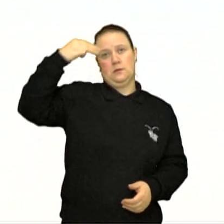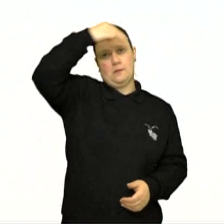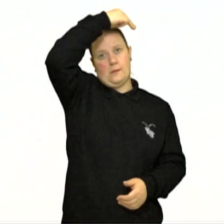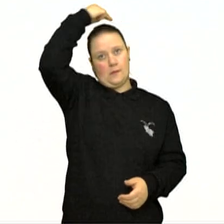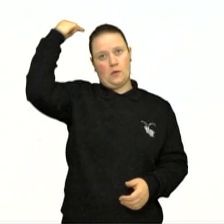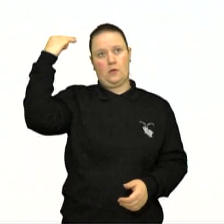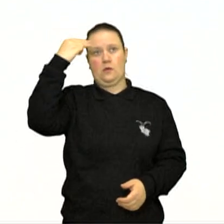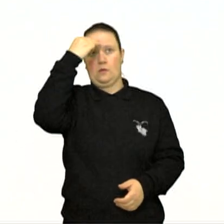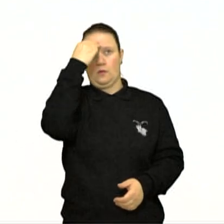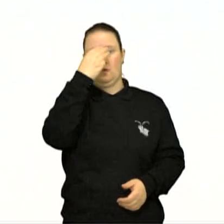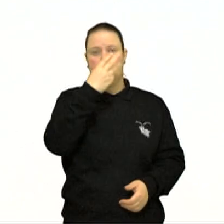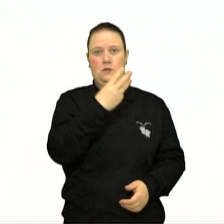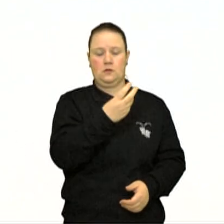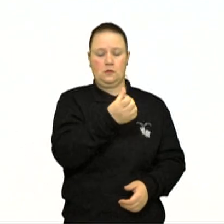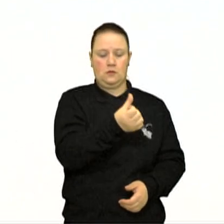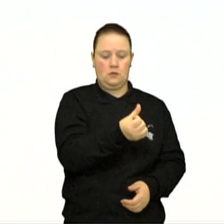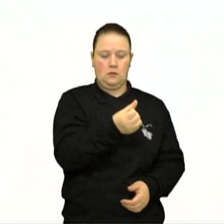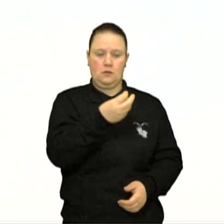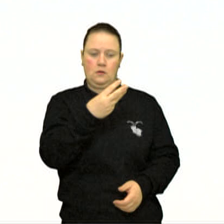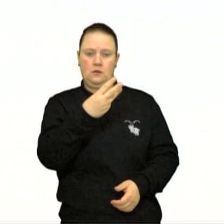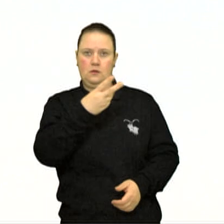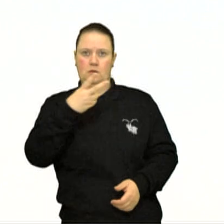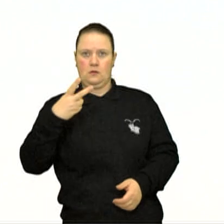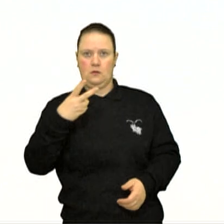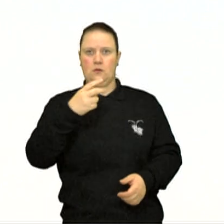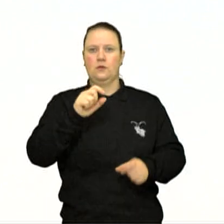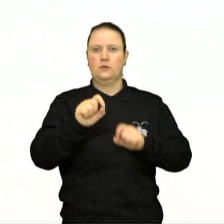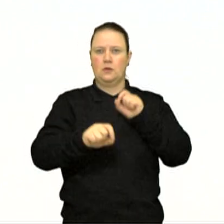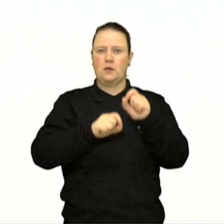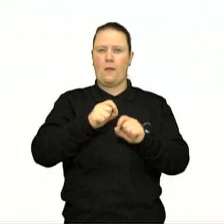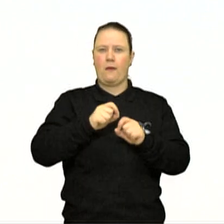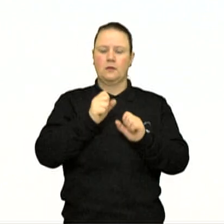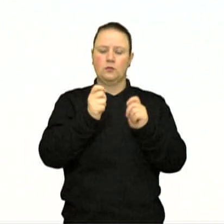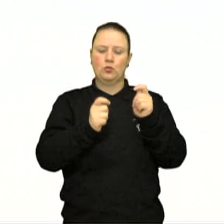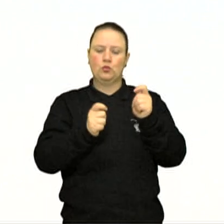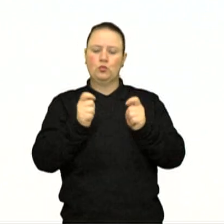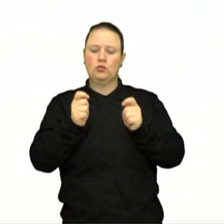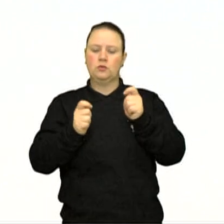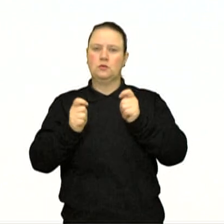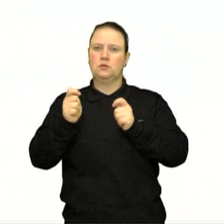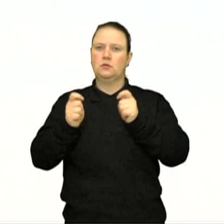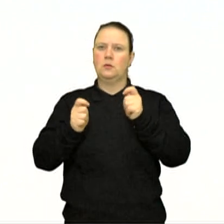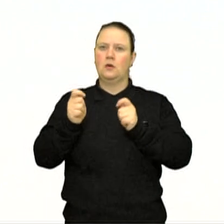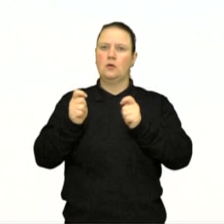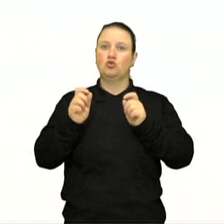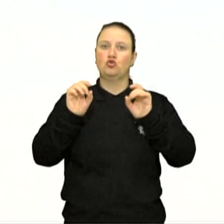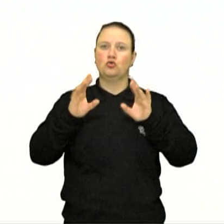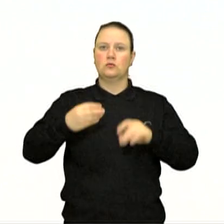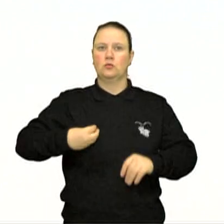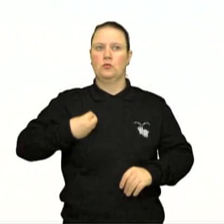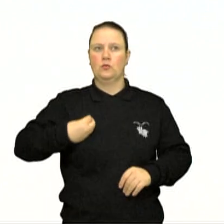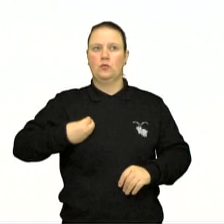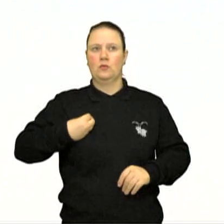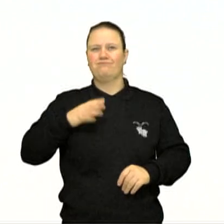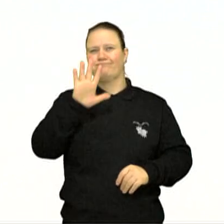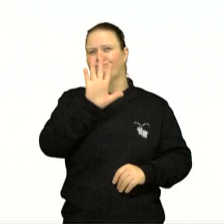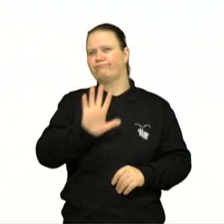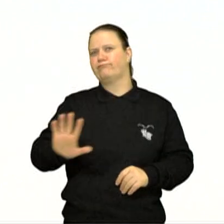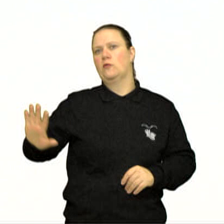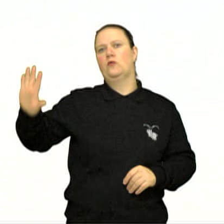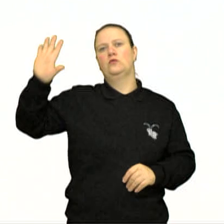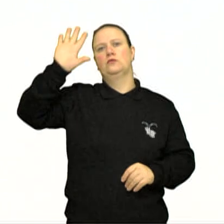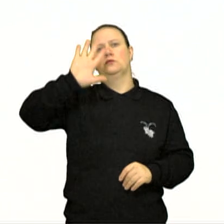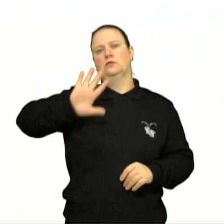essa região aqui. Ou seja, Maomé, ele vai dominar, só durante a sua vida, a Península Arábica toda,